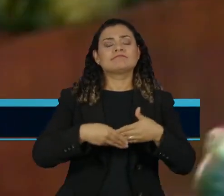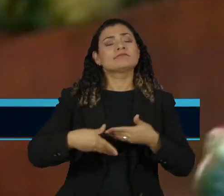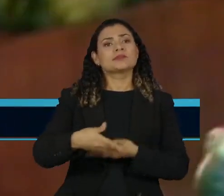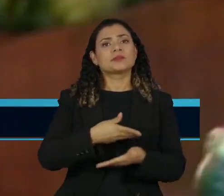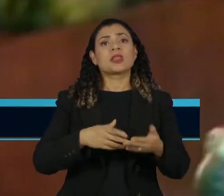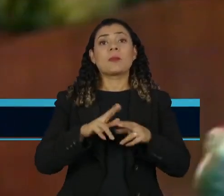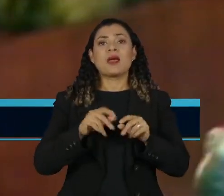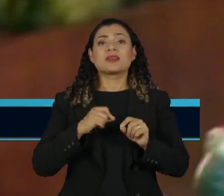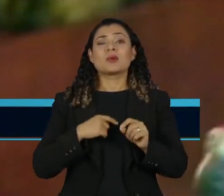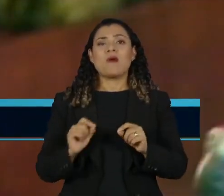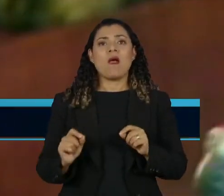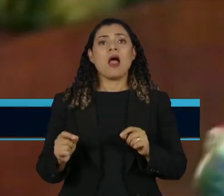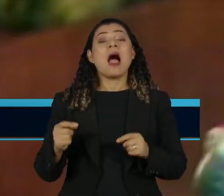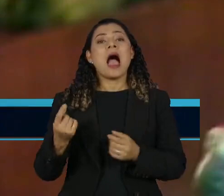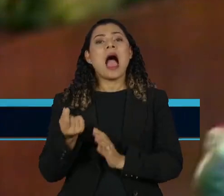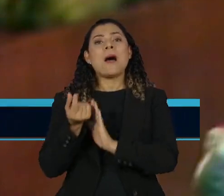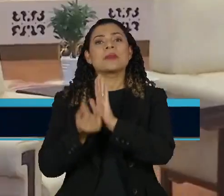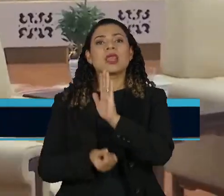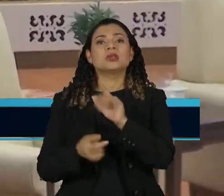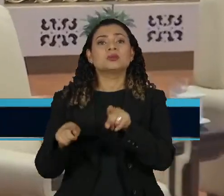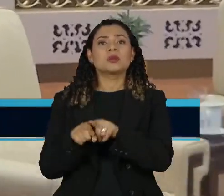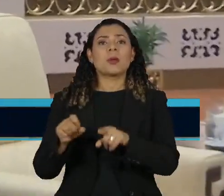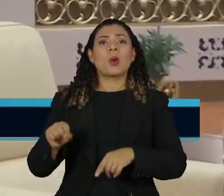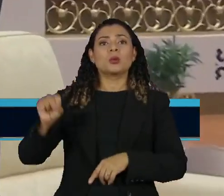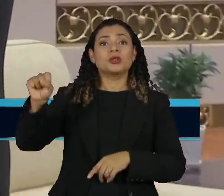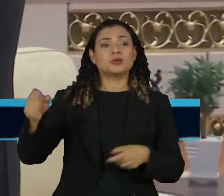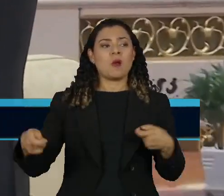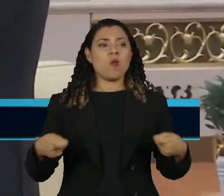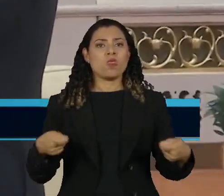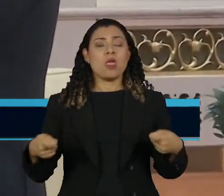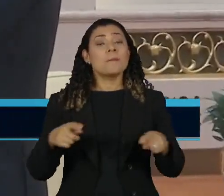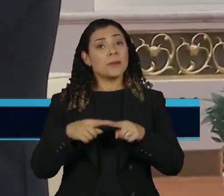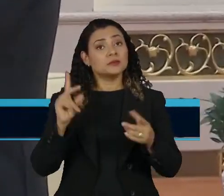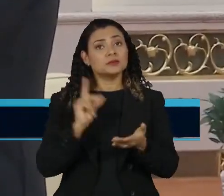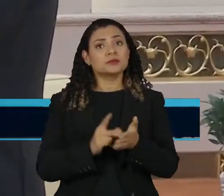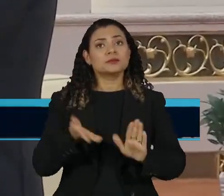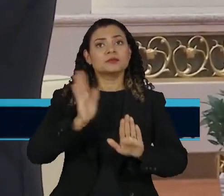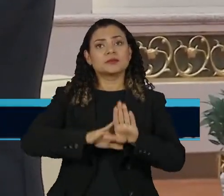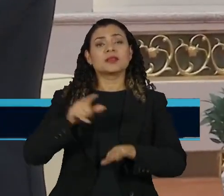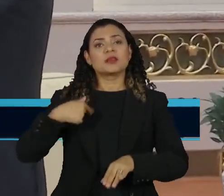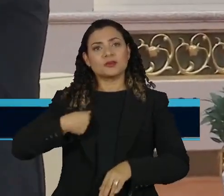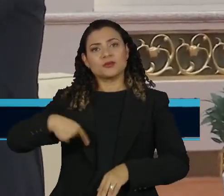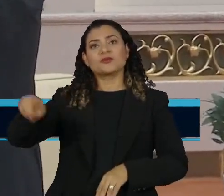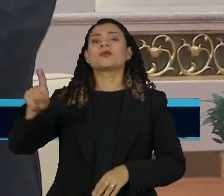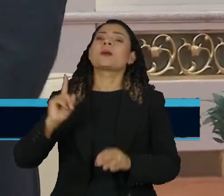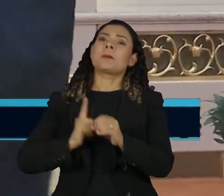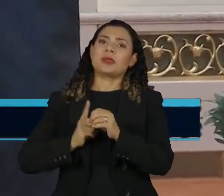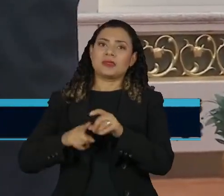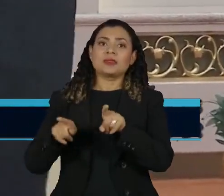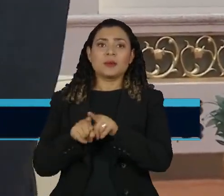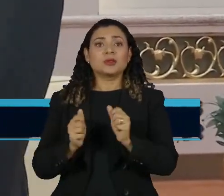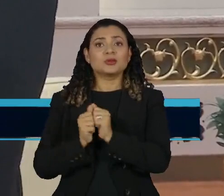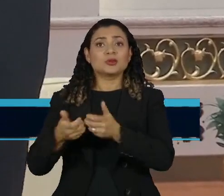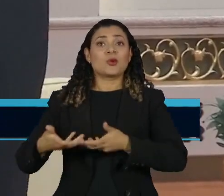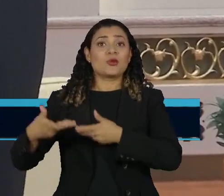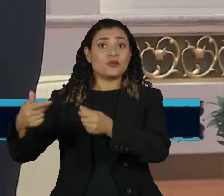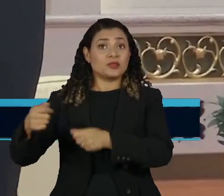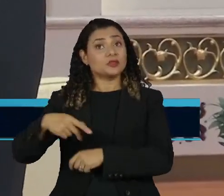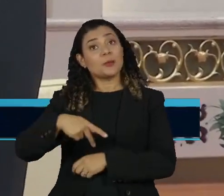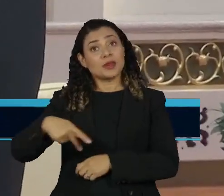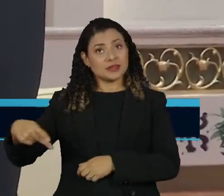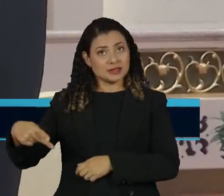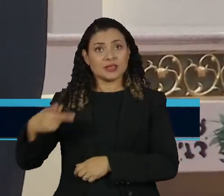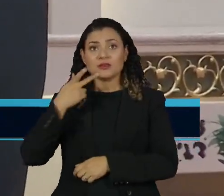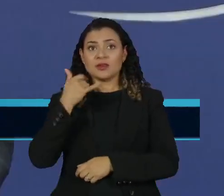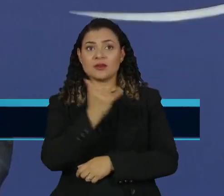guerra fria entre capitalismo e comunismo. Em julho, Kissinger esteve em Pequim a convite do presidente chinês Xi Jinping, que o chamou